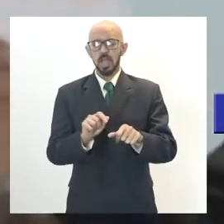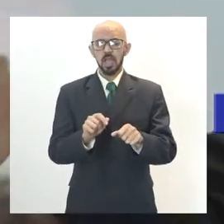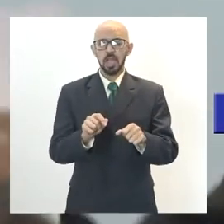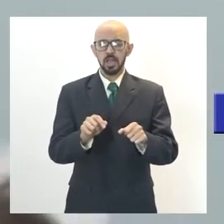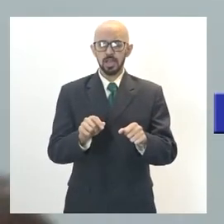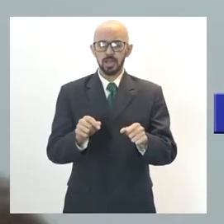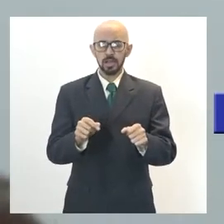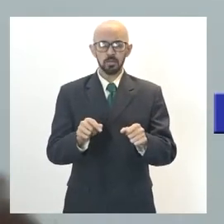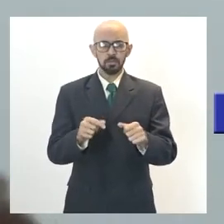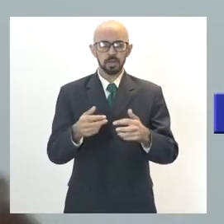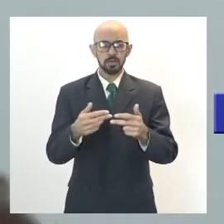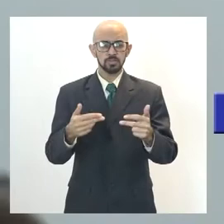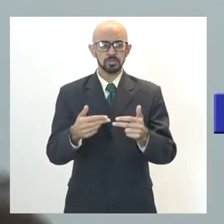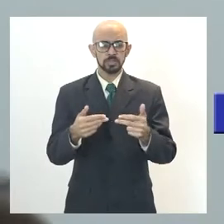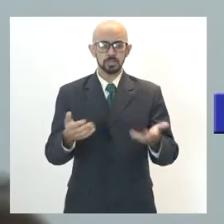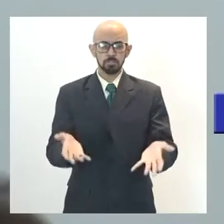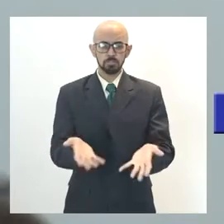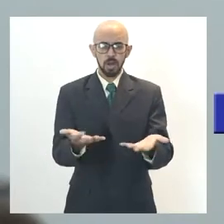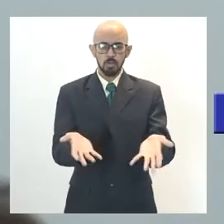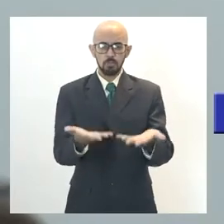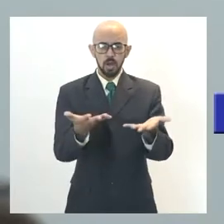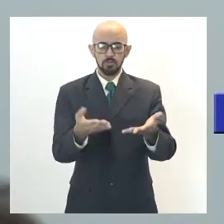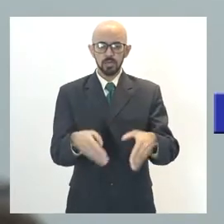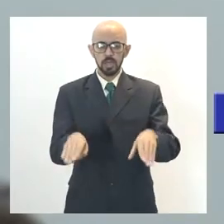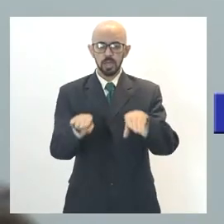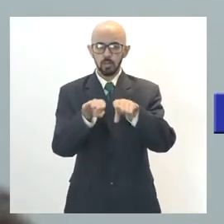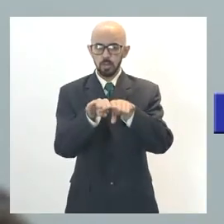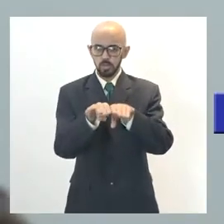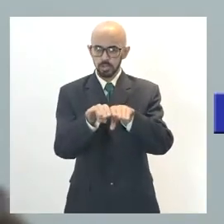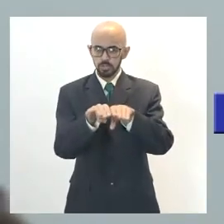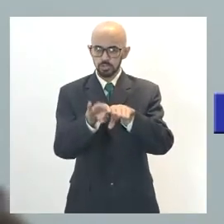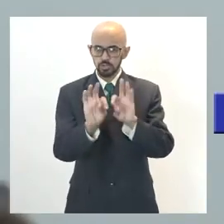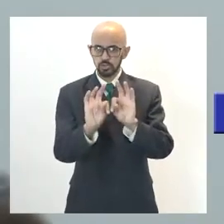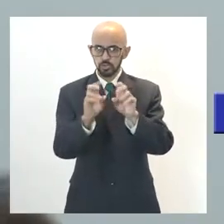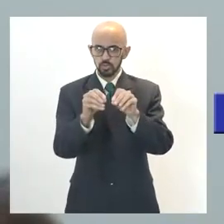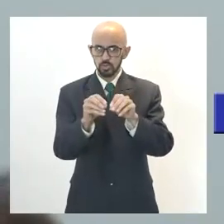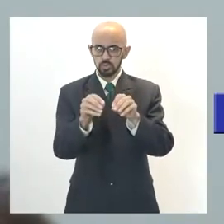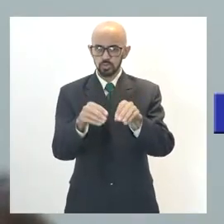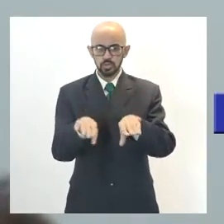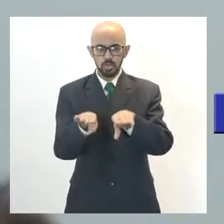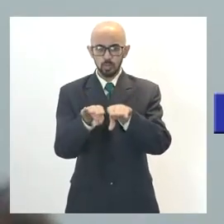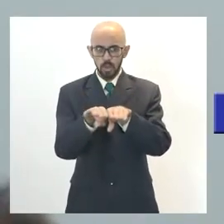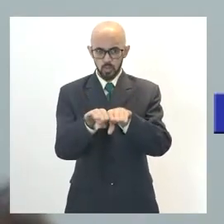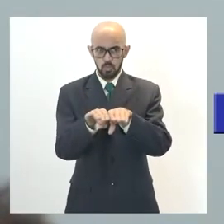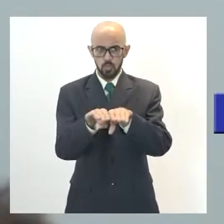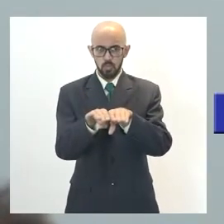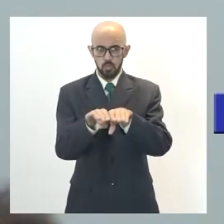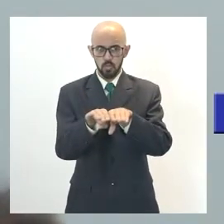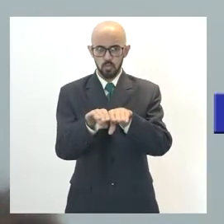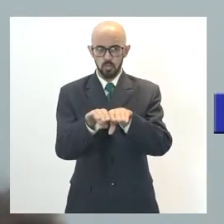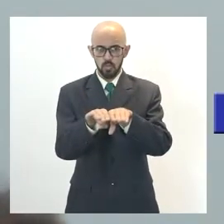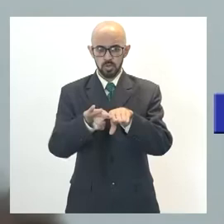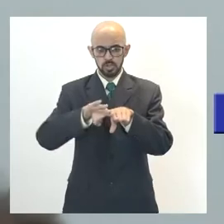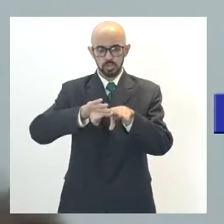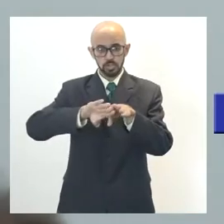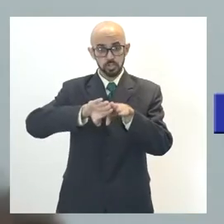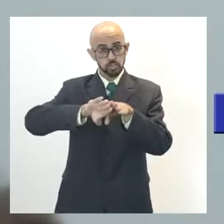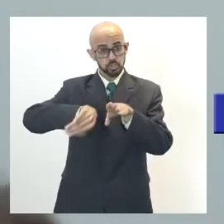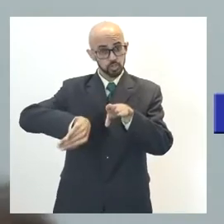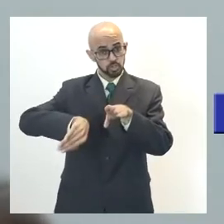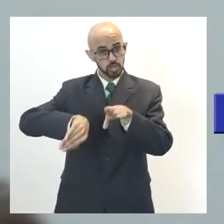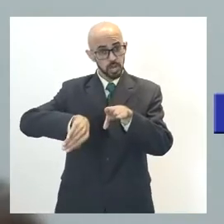que promove igualdade todos serem tratados do mesmo jeito e excluídas as forças